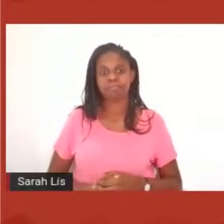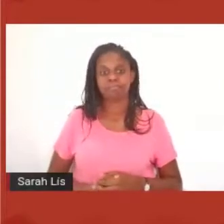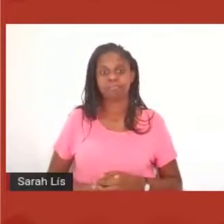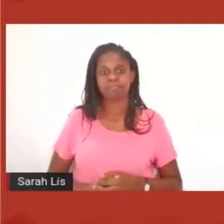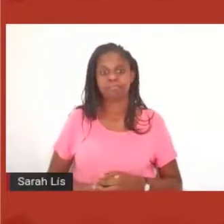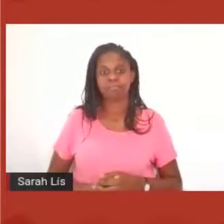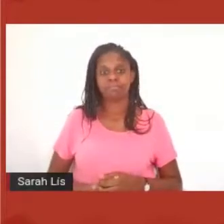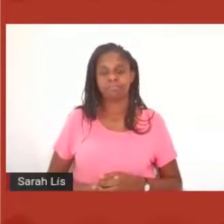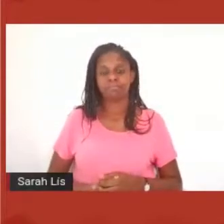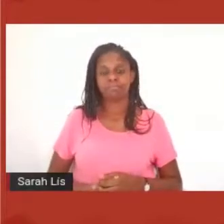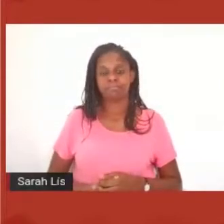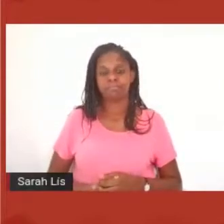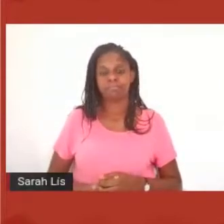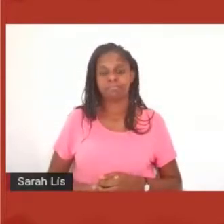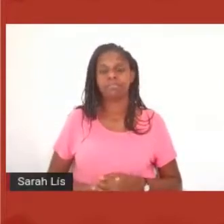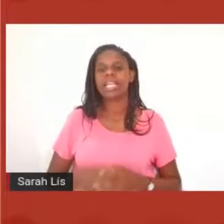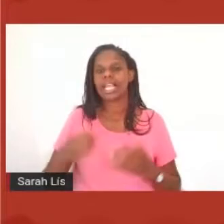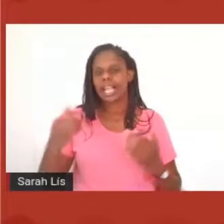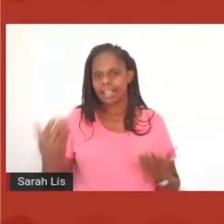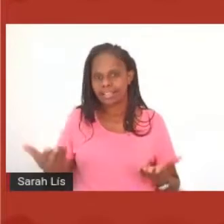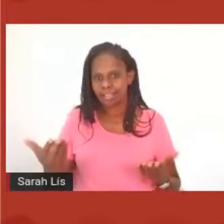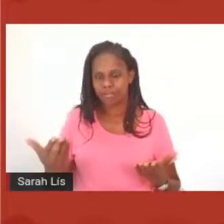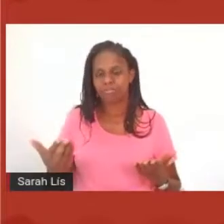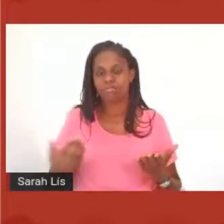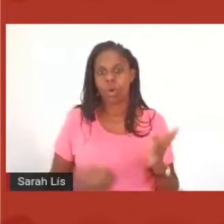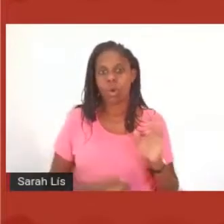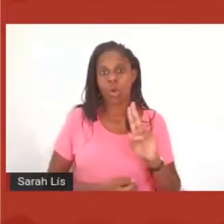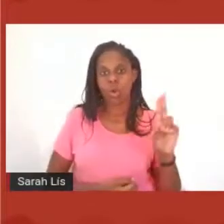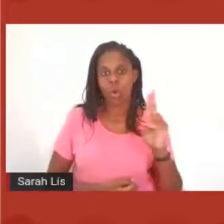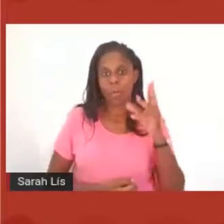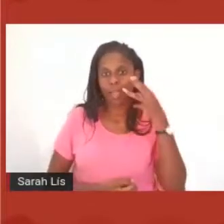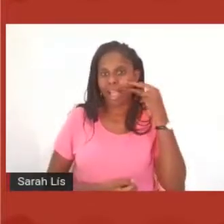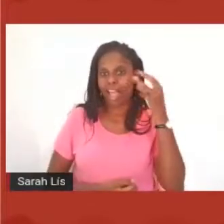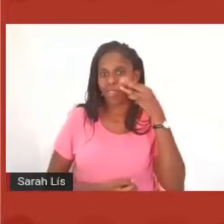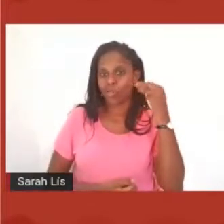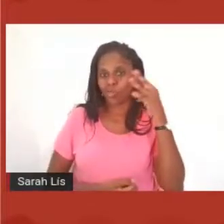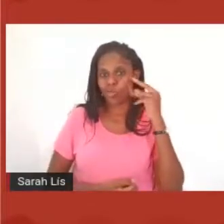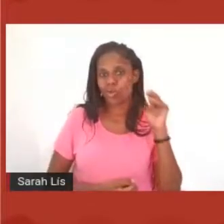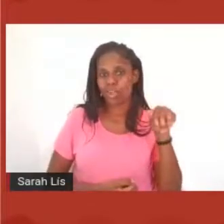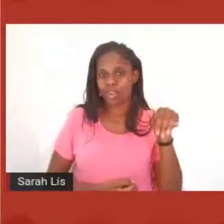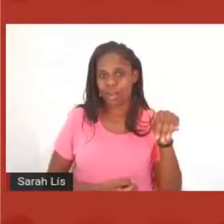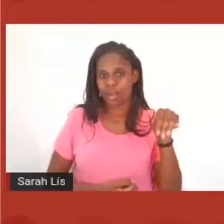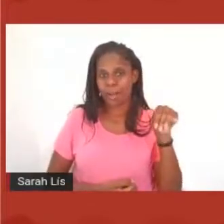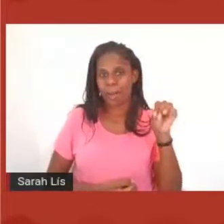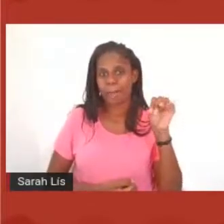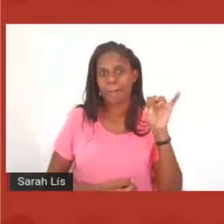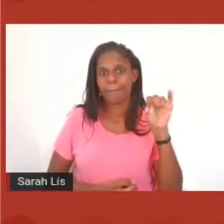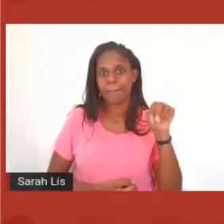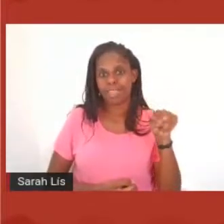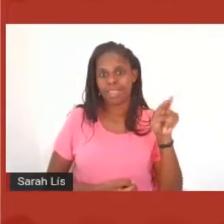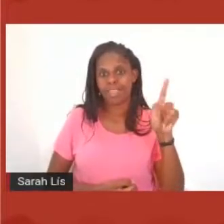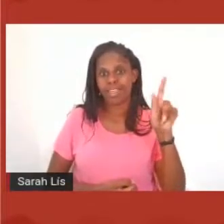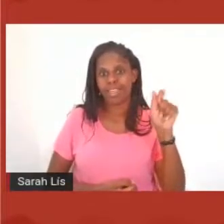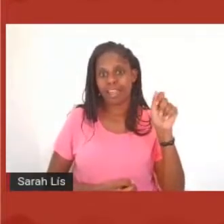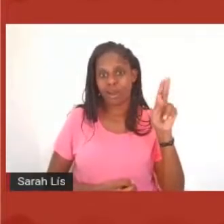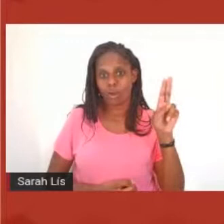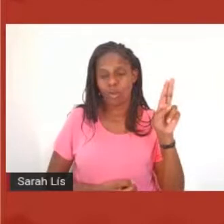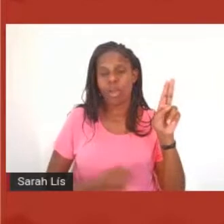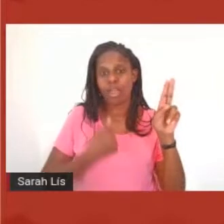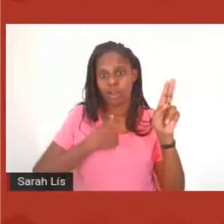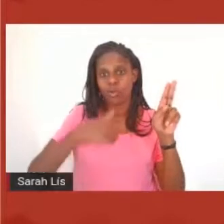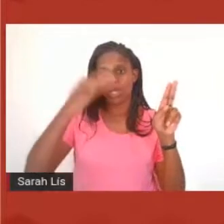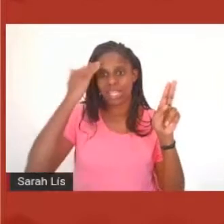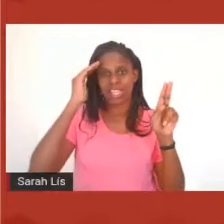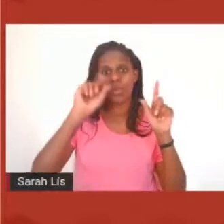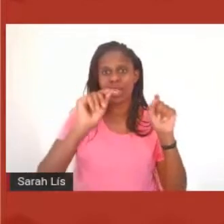de ser o nome do gato que vocês falaram, eu também estou entendendo que pode ser o mingau do mingau, né? Porque é um fluxo,